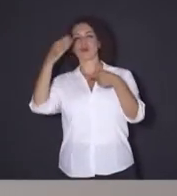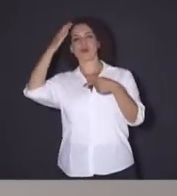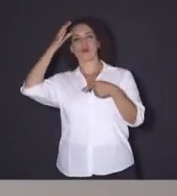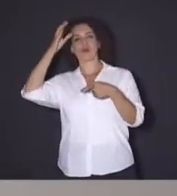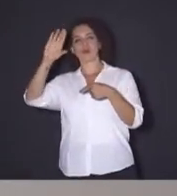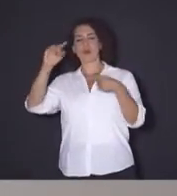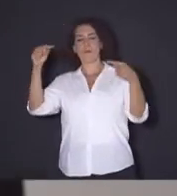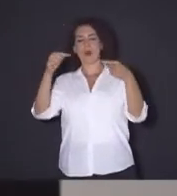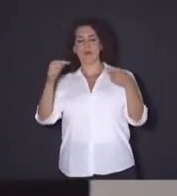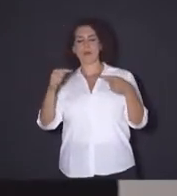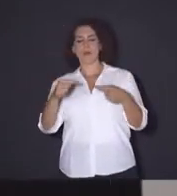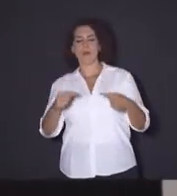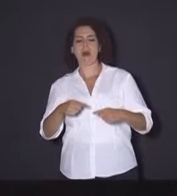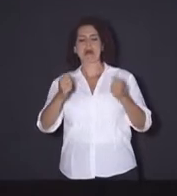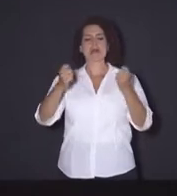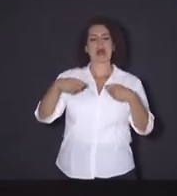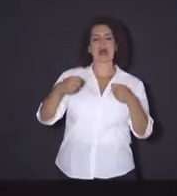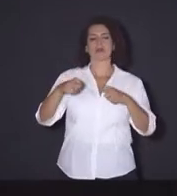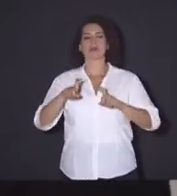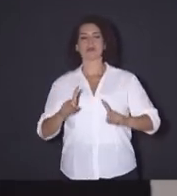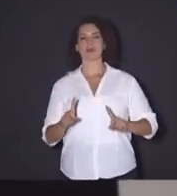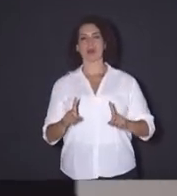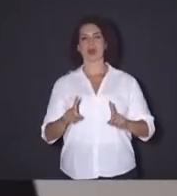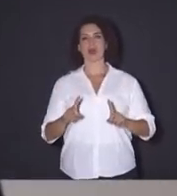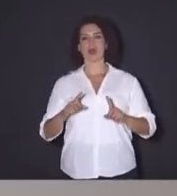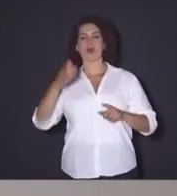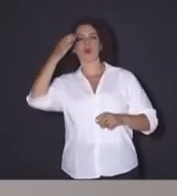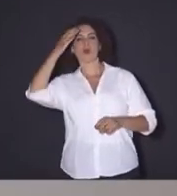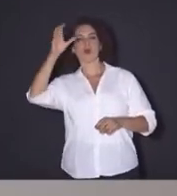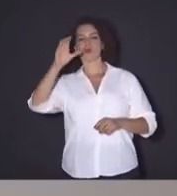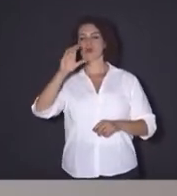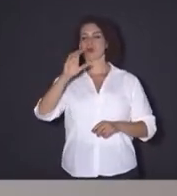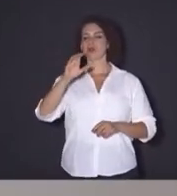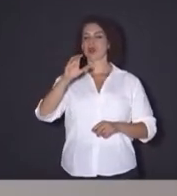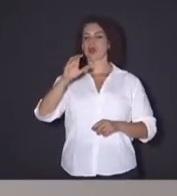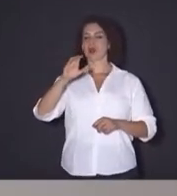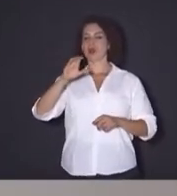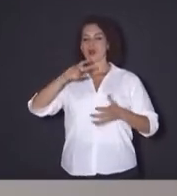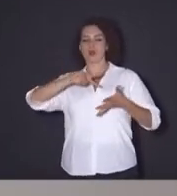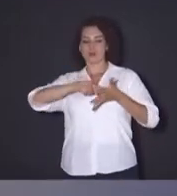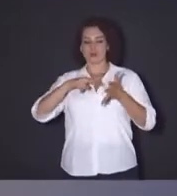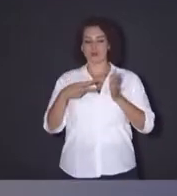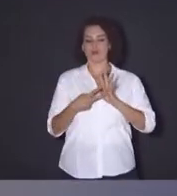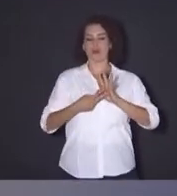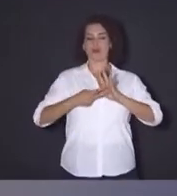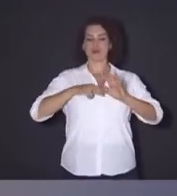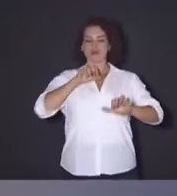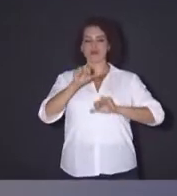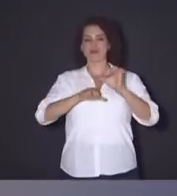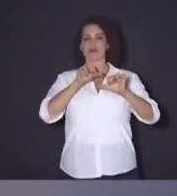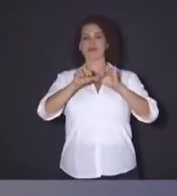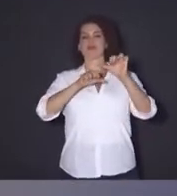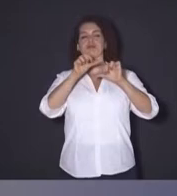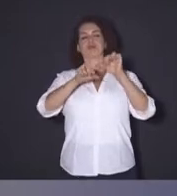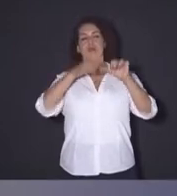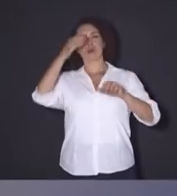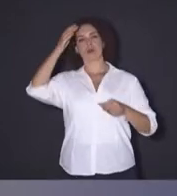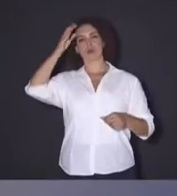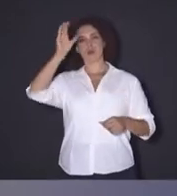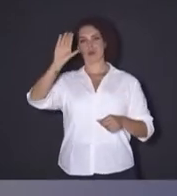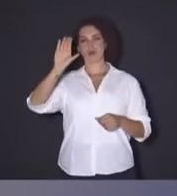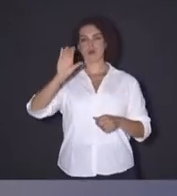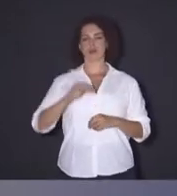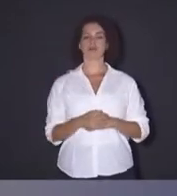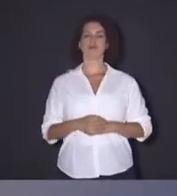que são possíveis, da cultura remix. Remix no sentido de ressignificar os processos culturais. E é